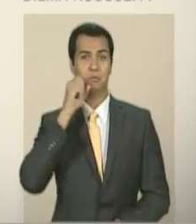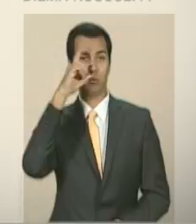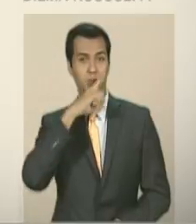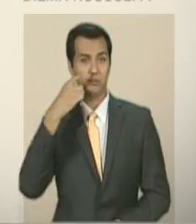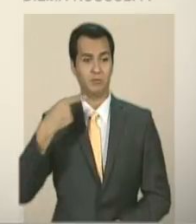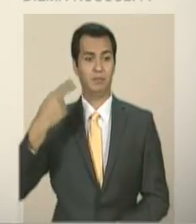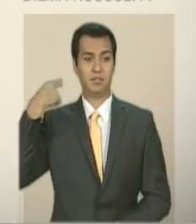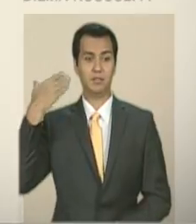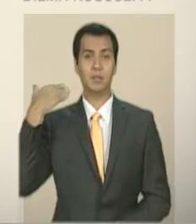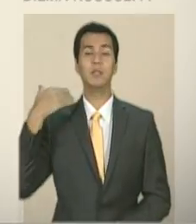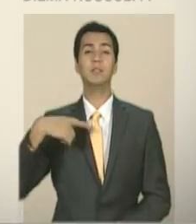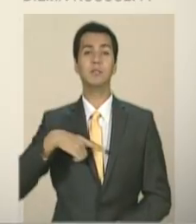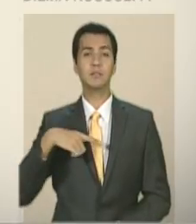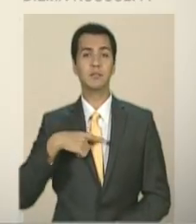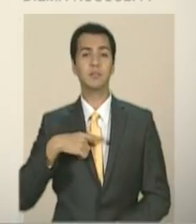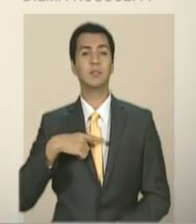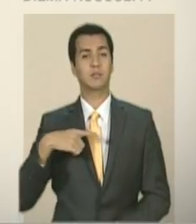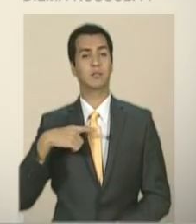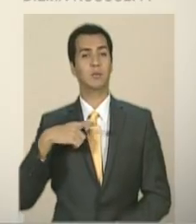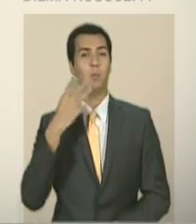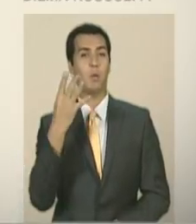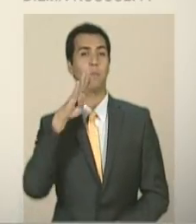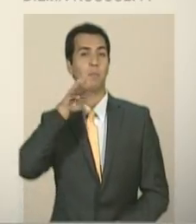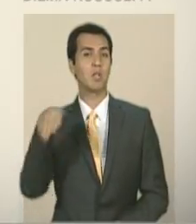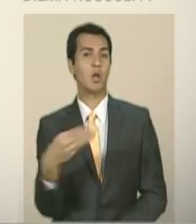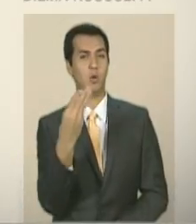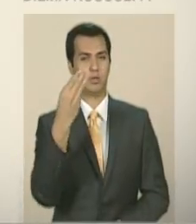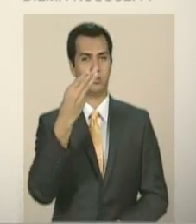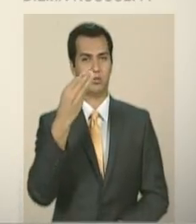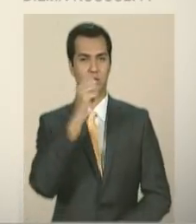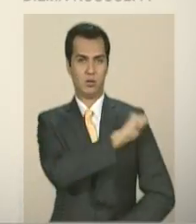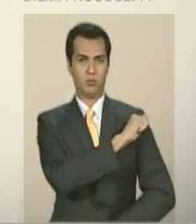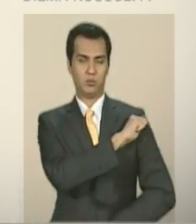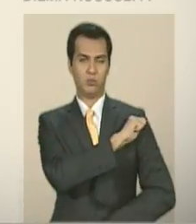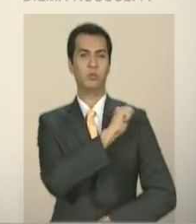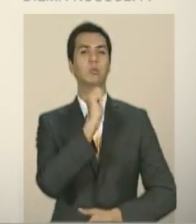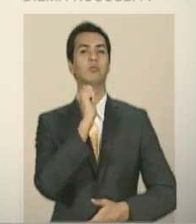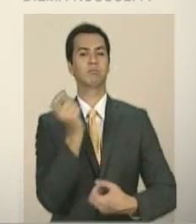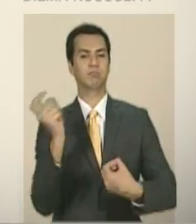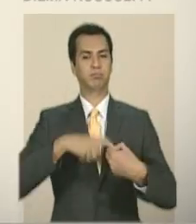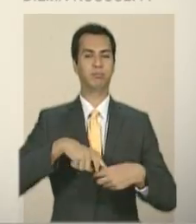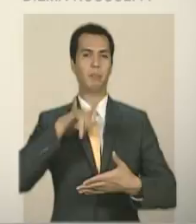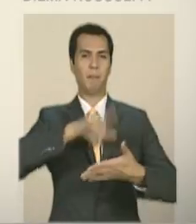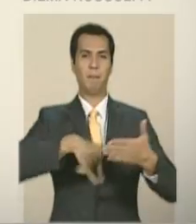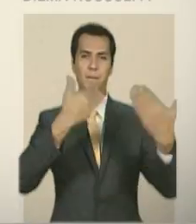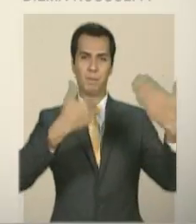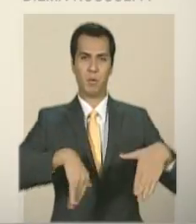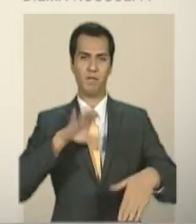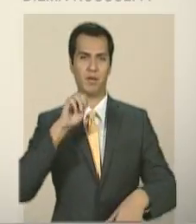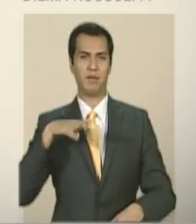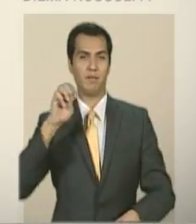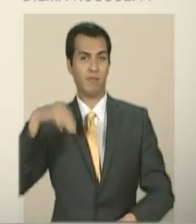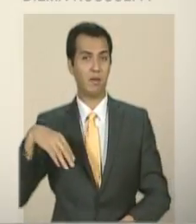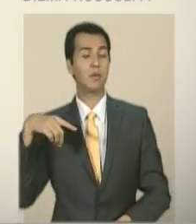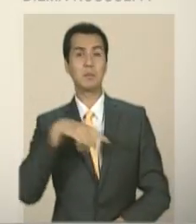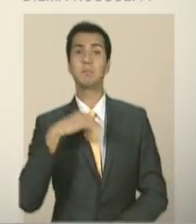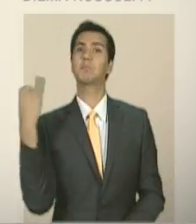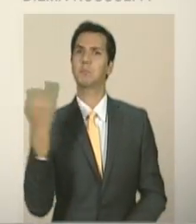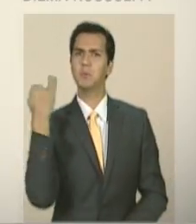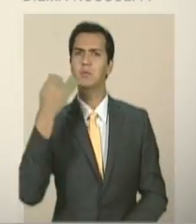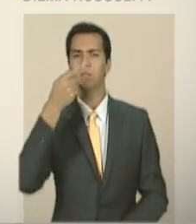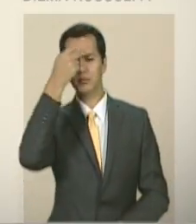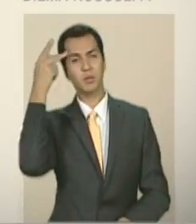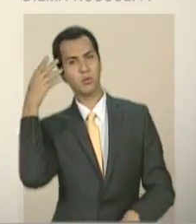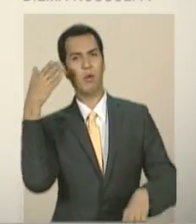provas do Enem que vem se tornando a maior porta de entrada para Universidade no Brasil para você ter uma ideia